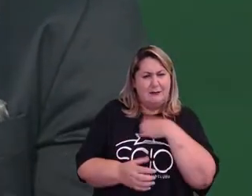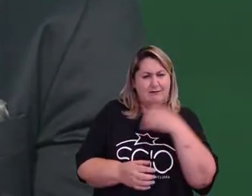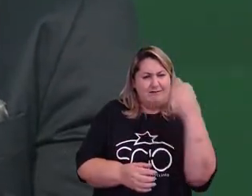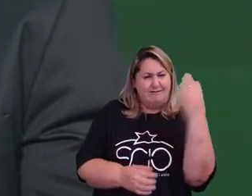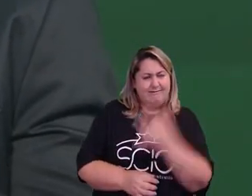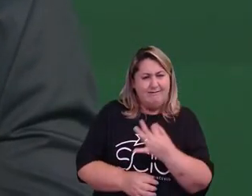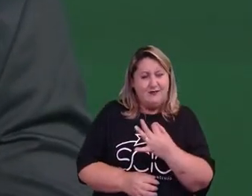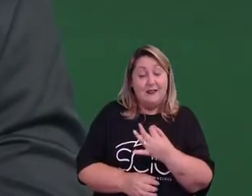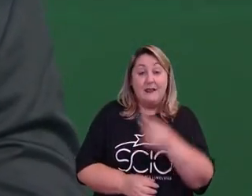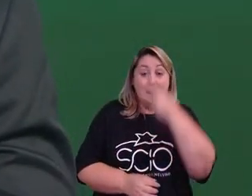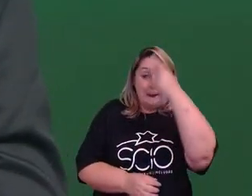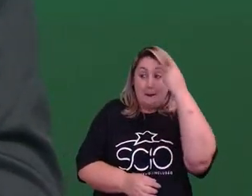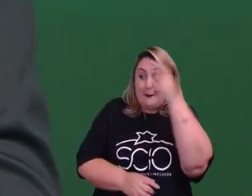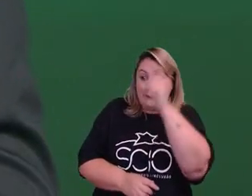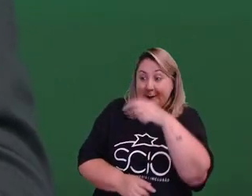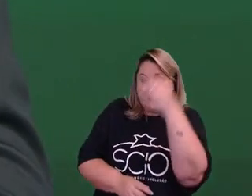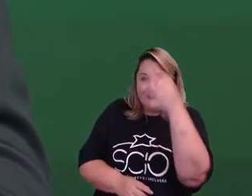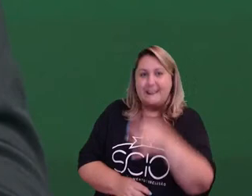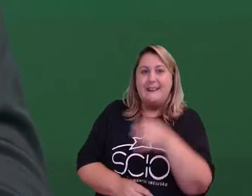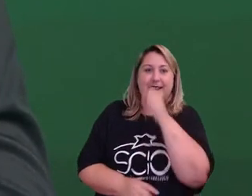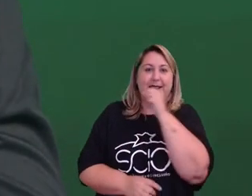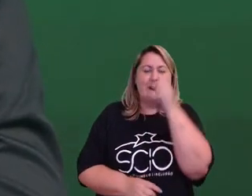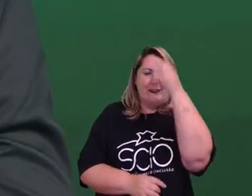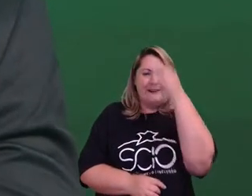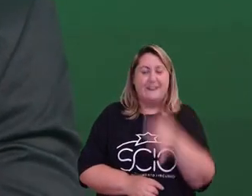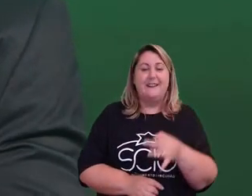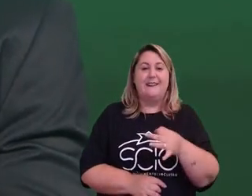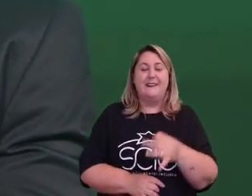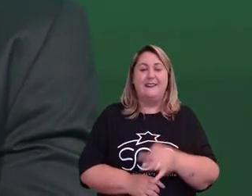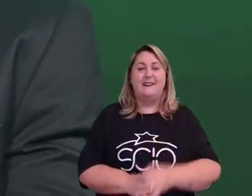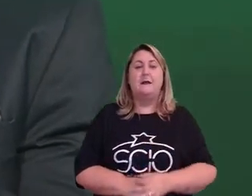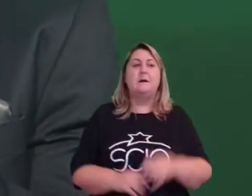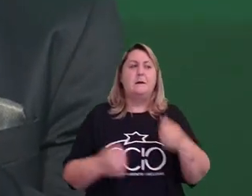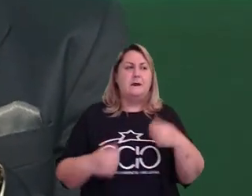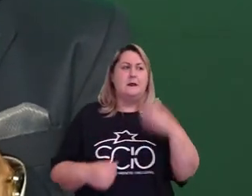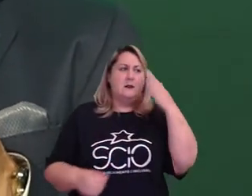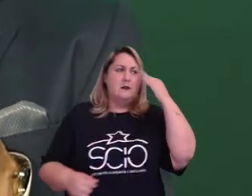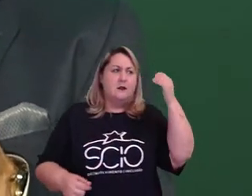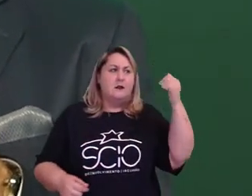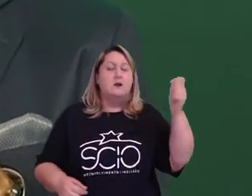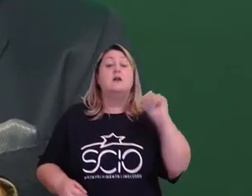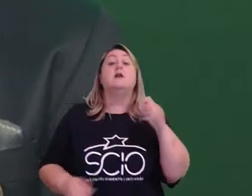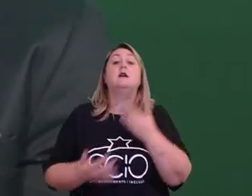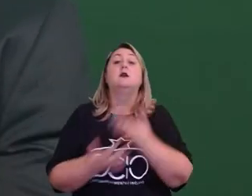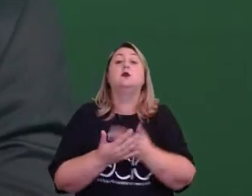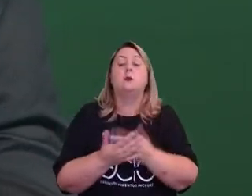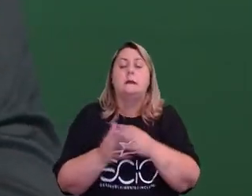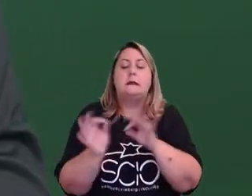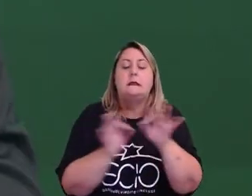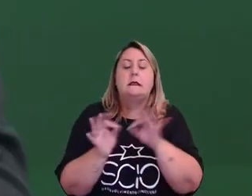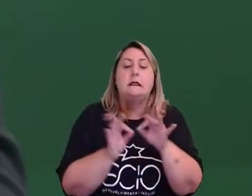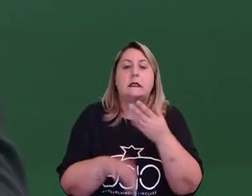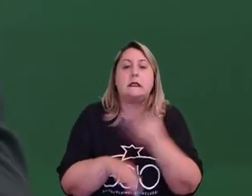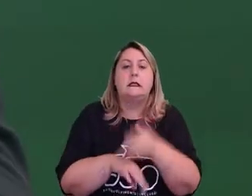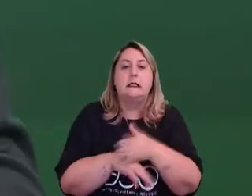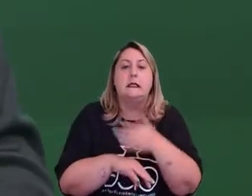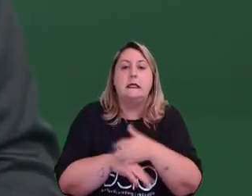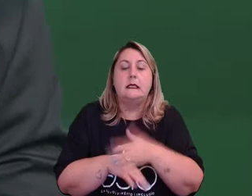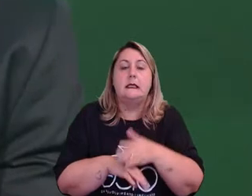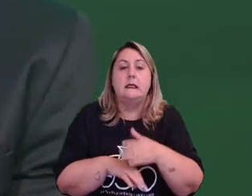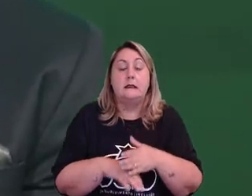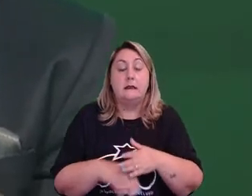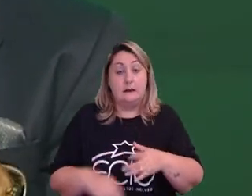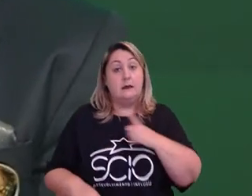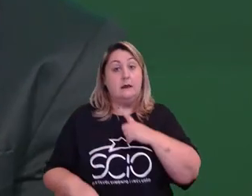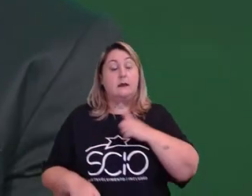certo e com o artista certo. É artista que merece fazer sucesso. Quem estuda, quem se prepara, quem treina, quem